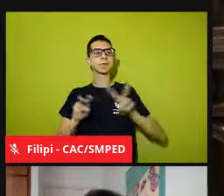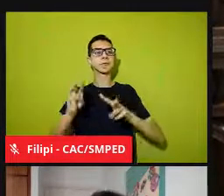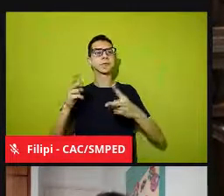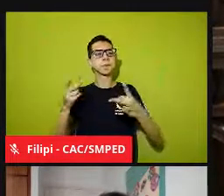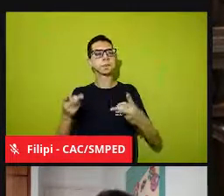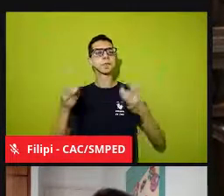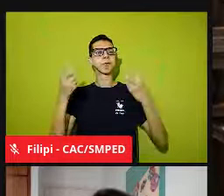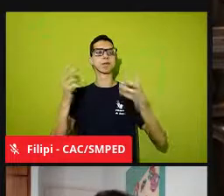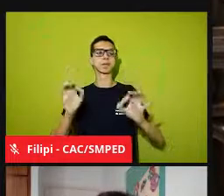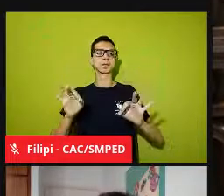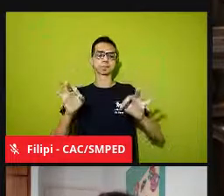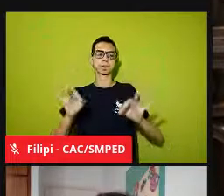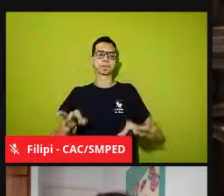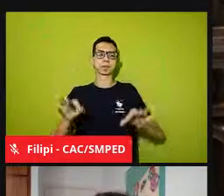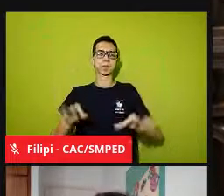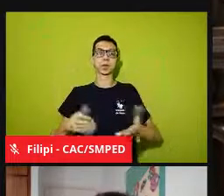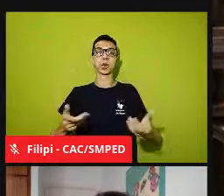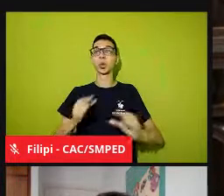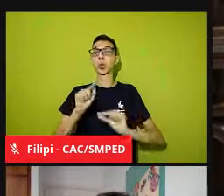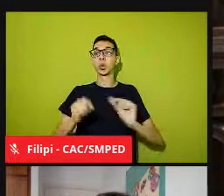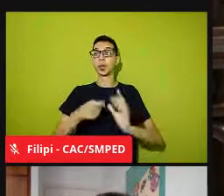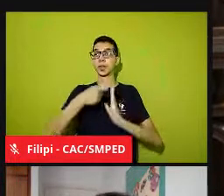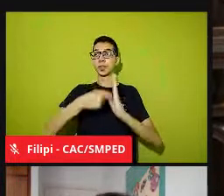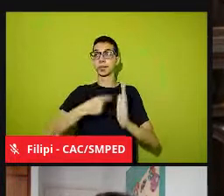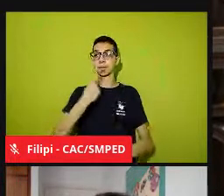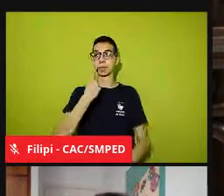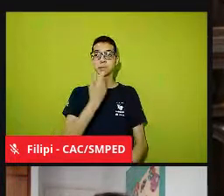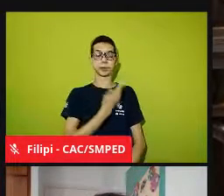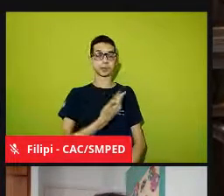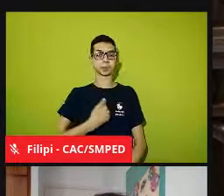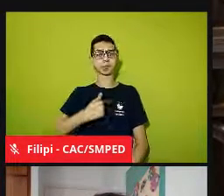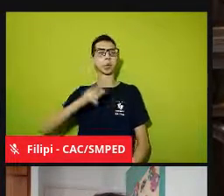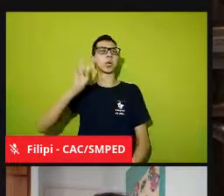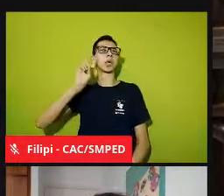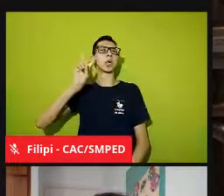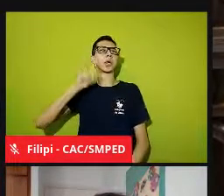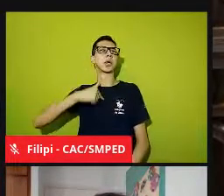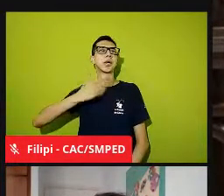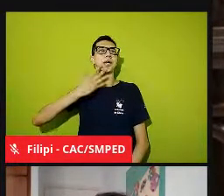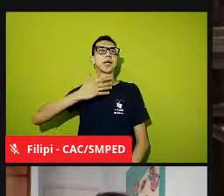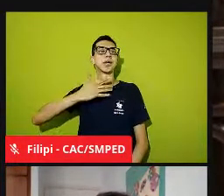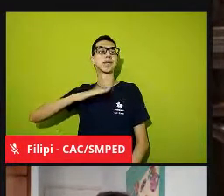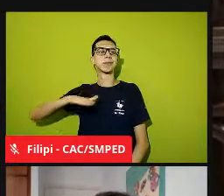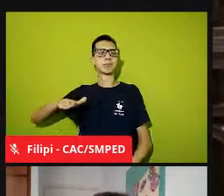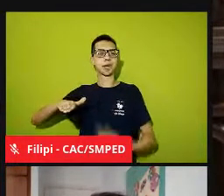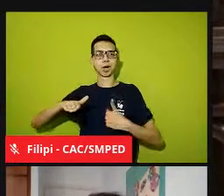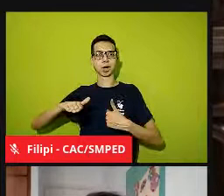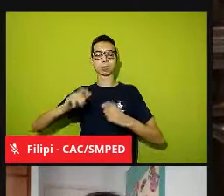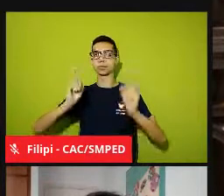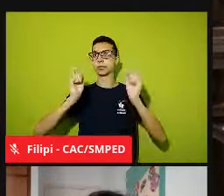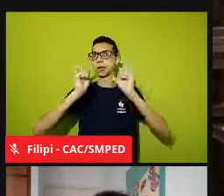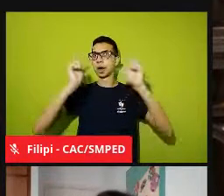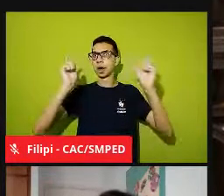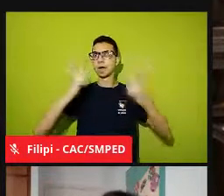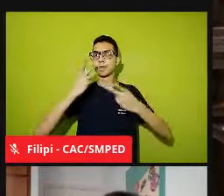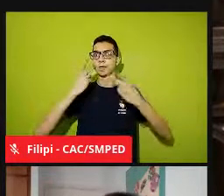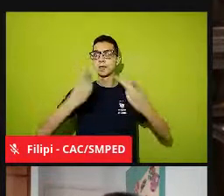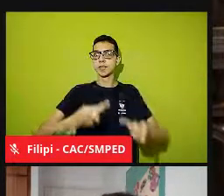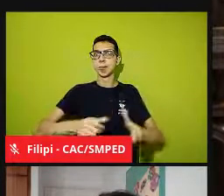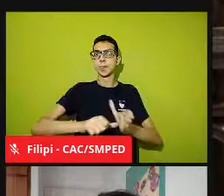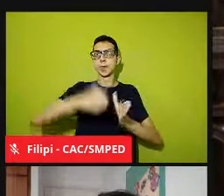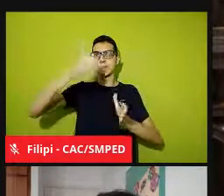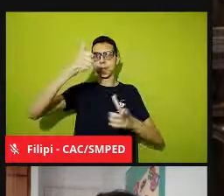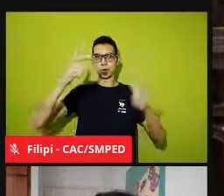né? E aí o texto é: lembro-me de que, quando moleque, fiquei impressionadíssimo com a minha primeira visita ao local. Ele está falando do